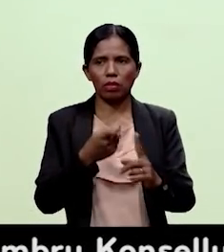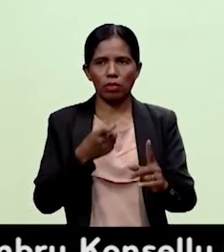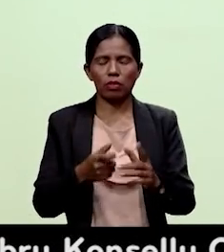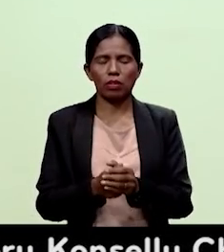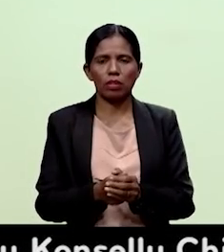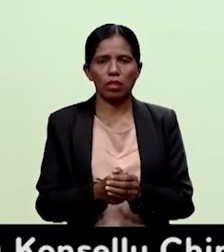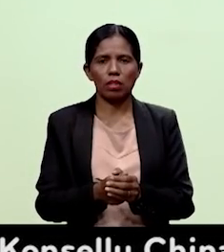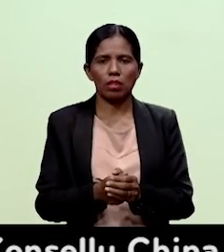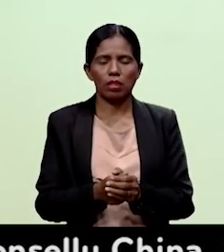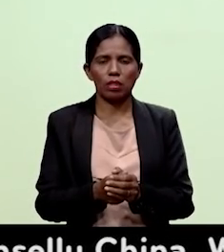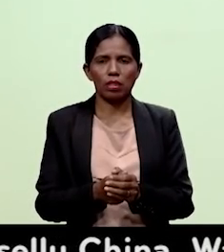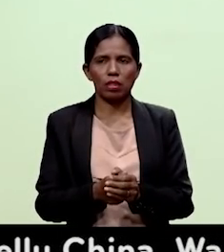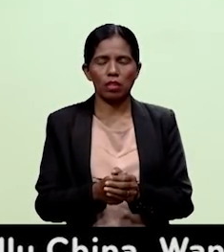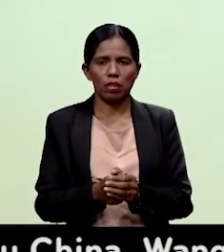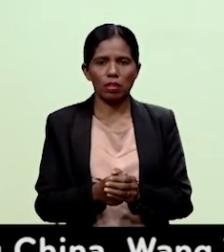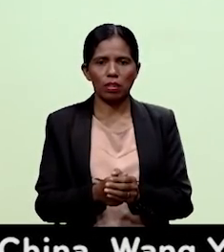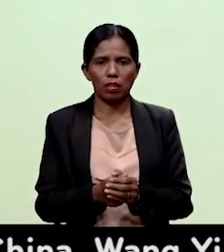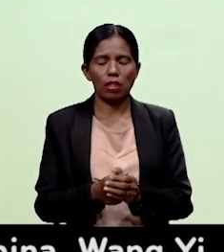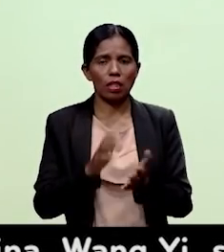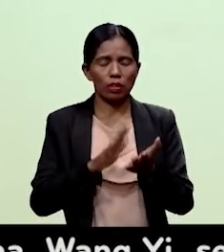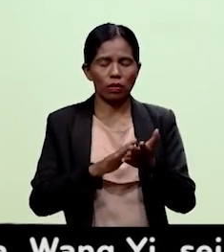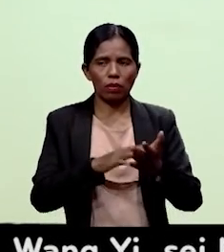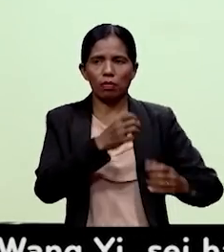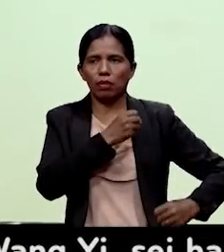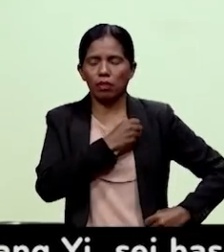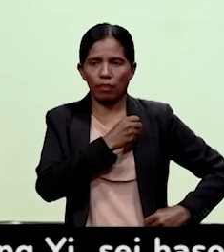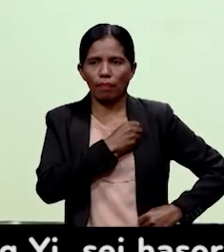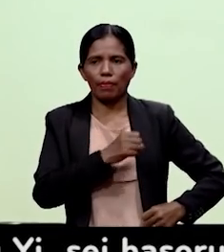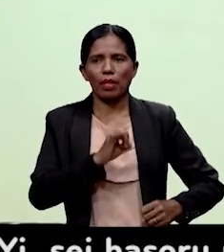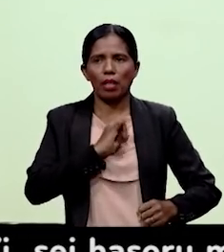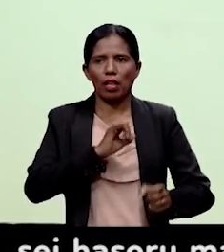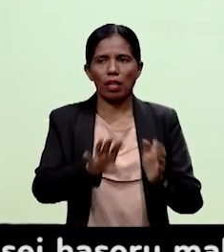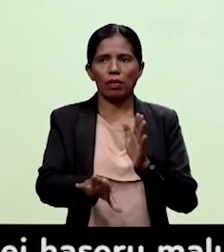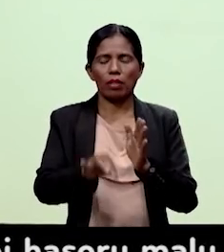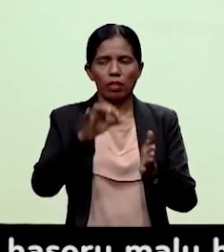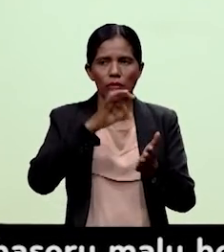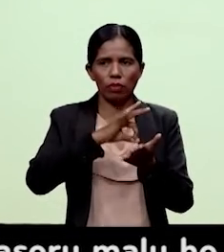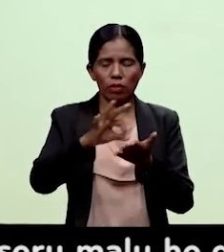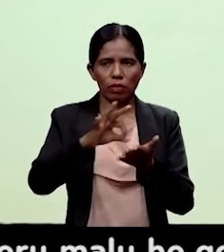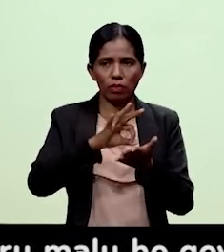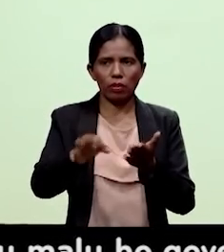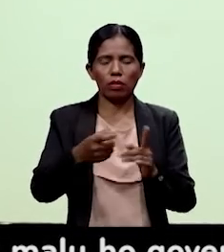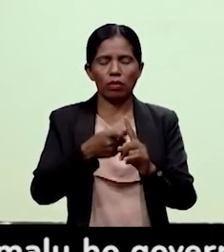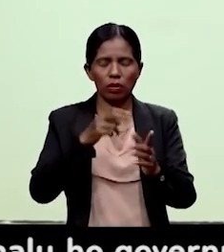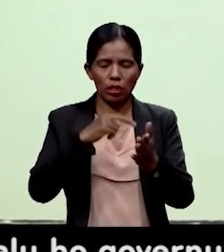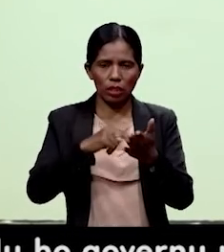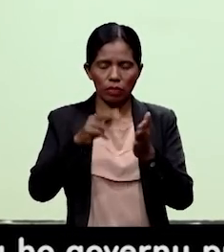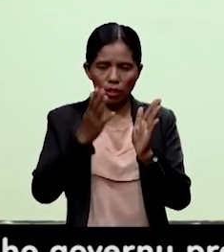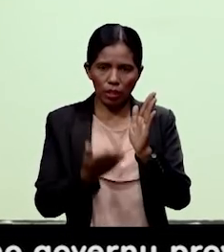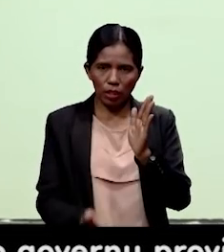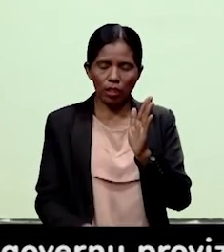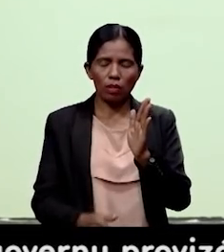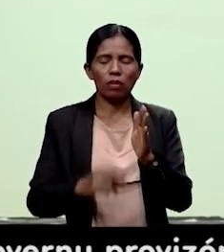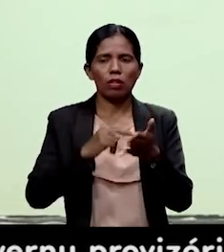militar. Né? Academia militar, há uma formação, há esse nível, craig, batou nível